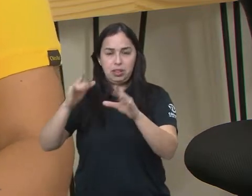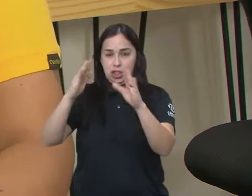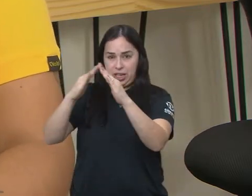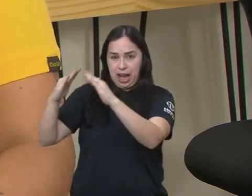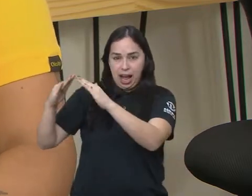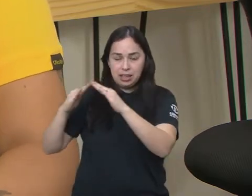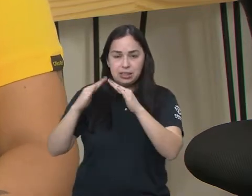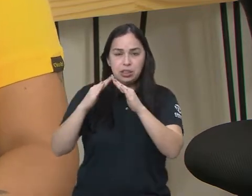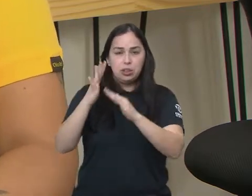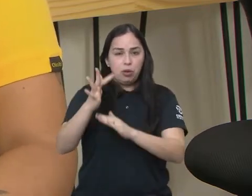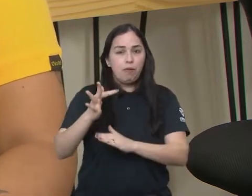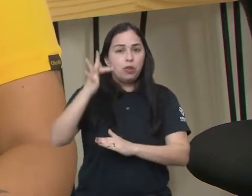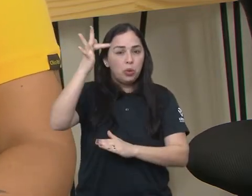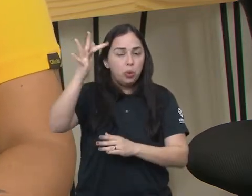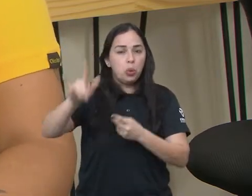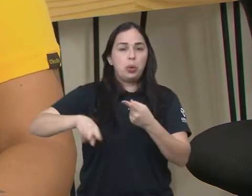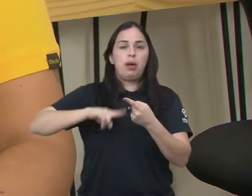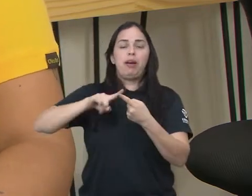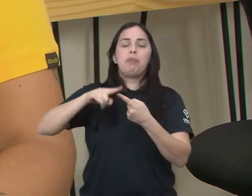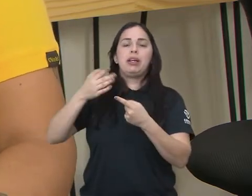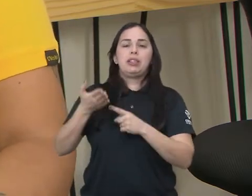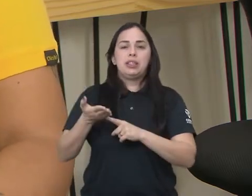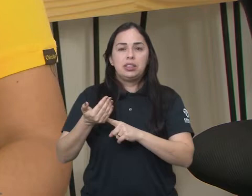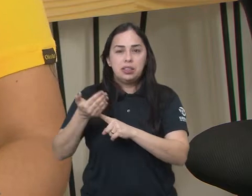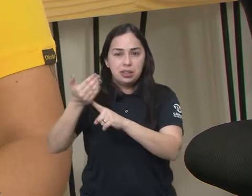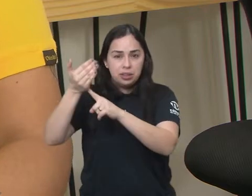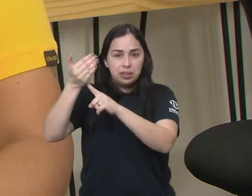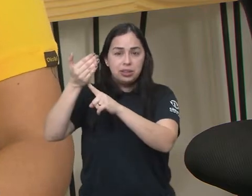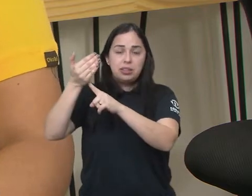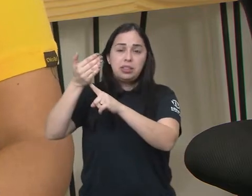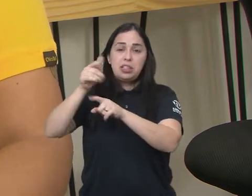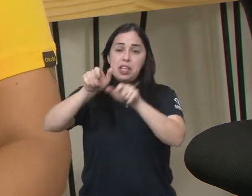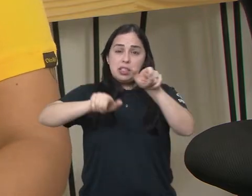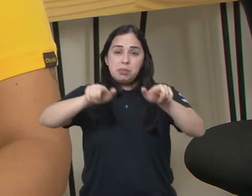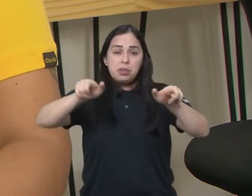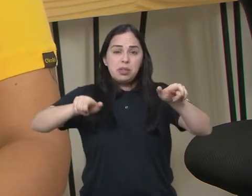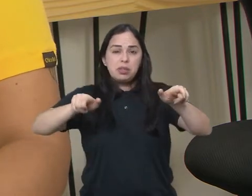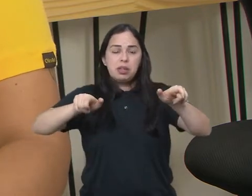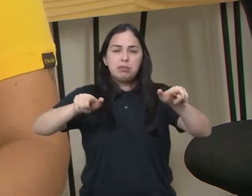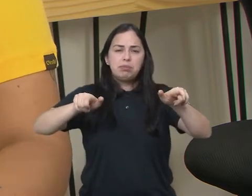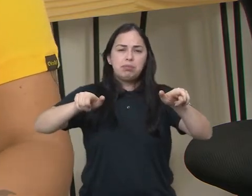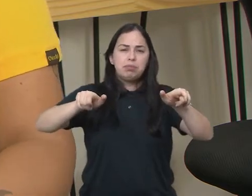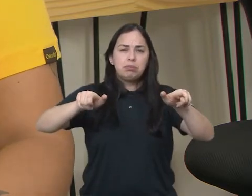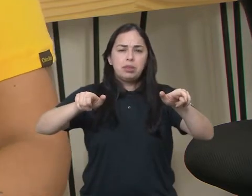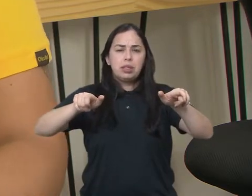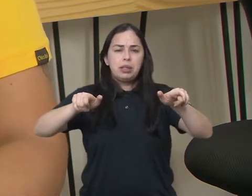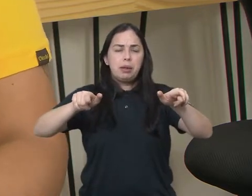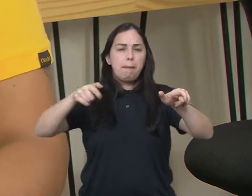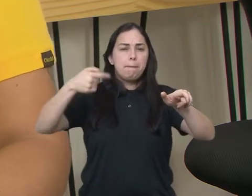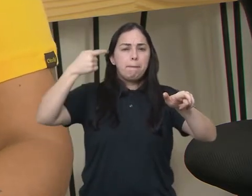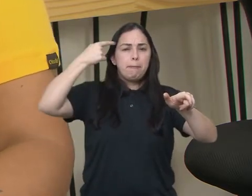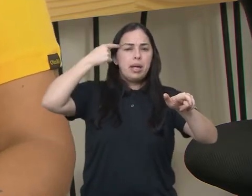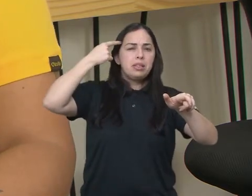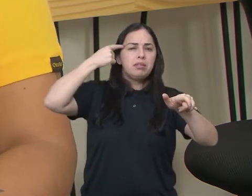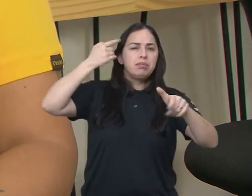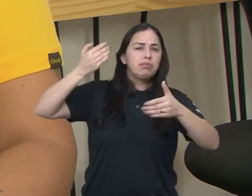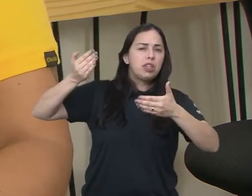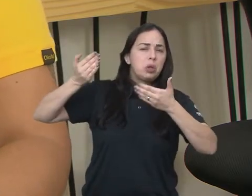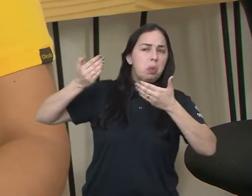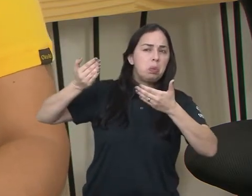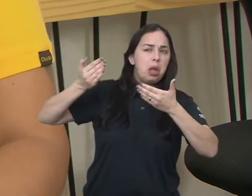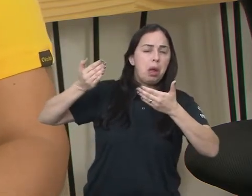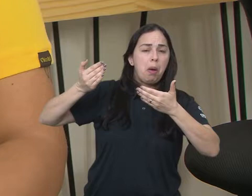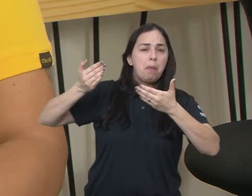no futuro tecnológico, um futuro distópico, e as pessoas começam a suspeitar que tem algum tipo